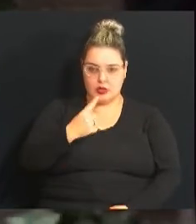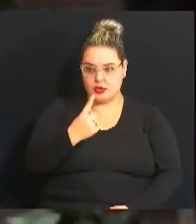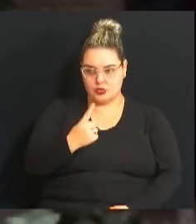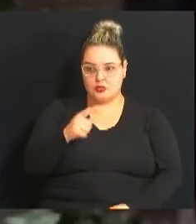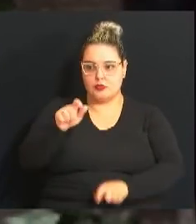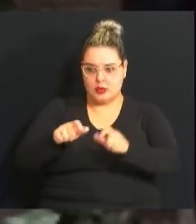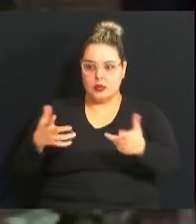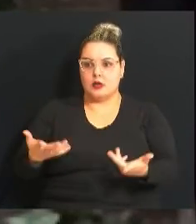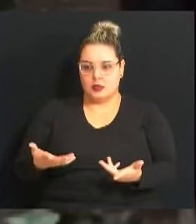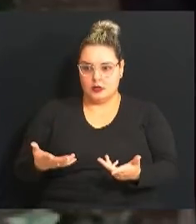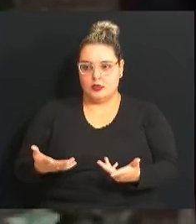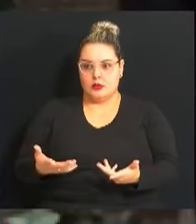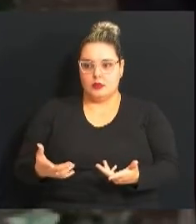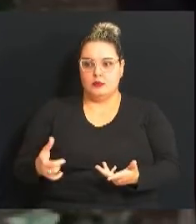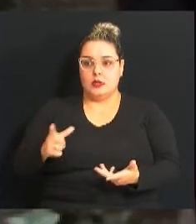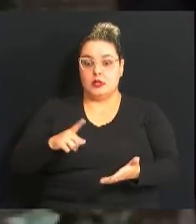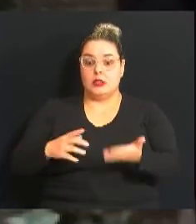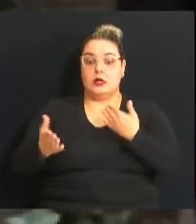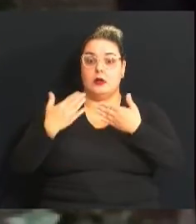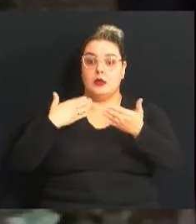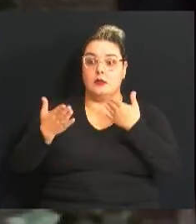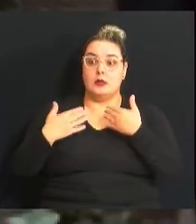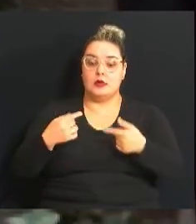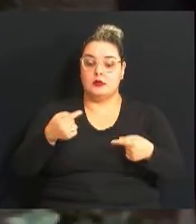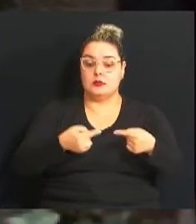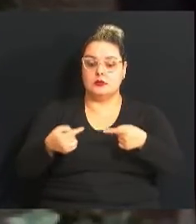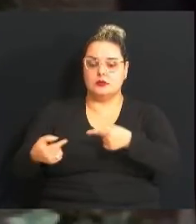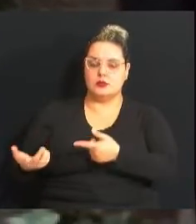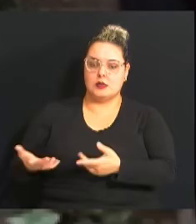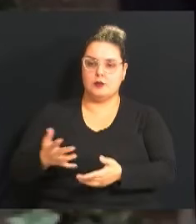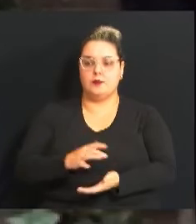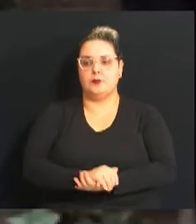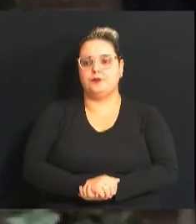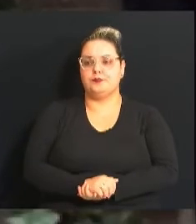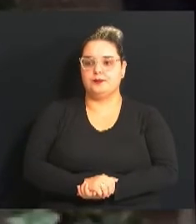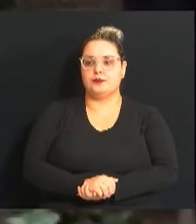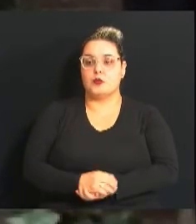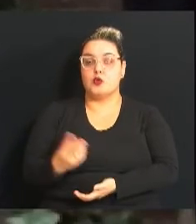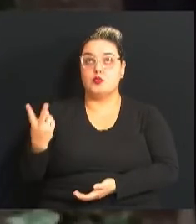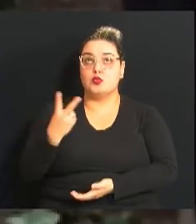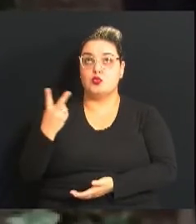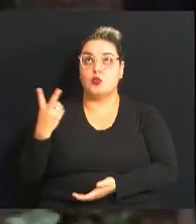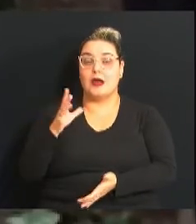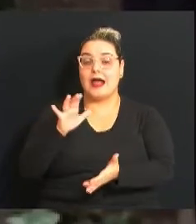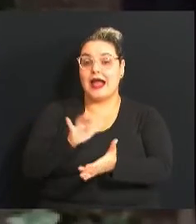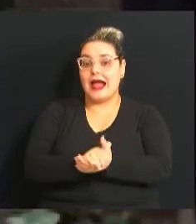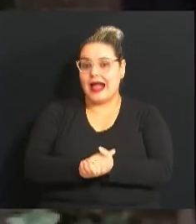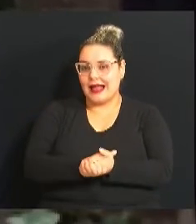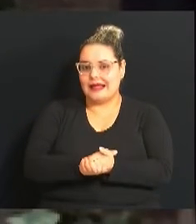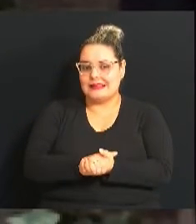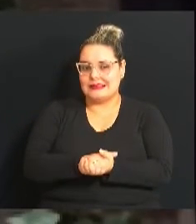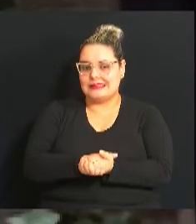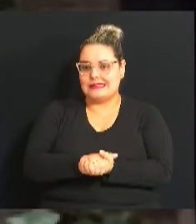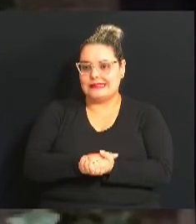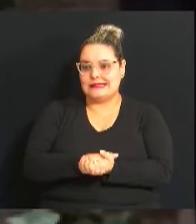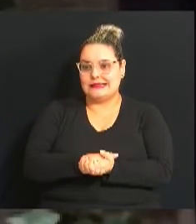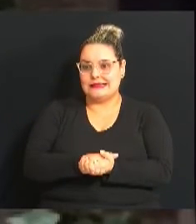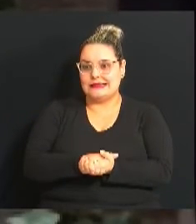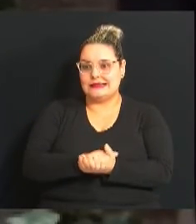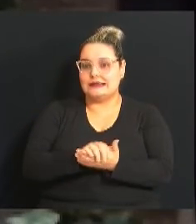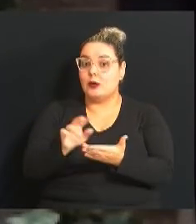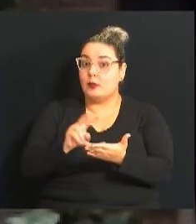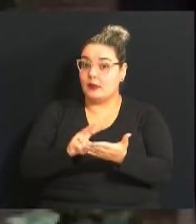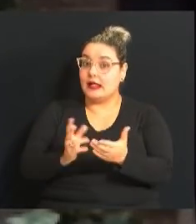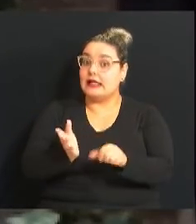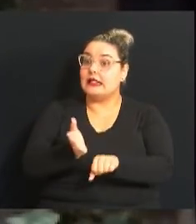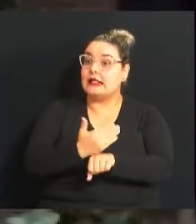para que gere uma conversa, uma discussão. Sobre o casal, a gente sugere que o casal dê uma lida antes,